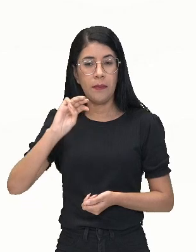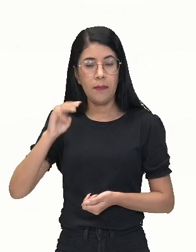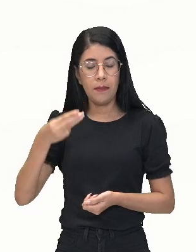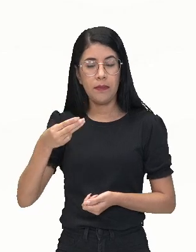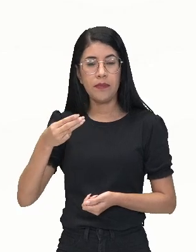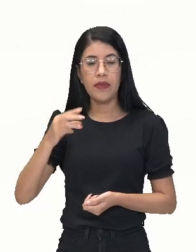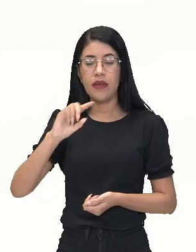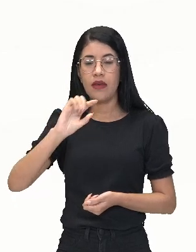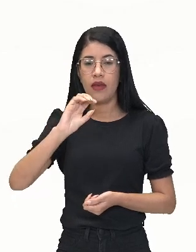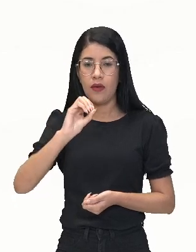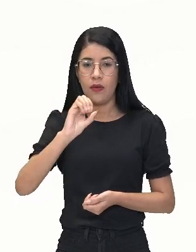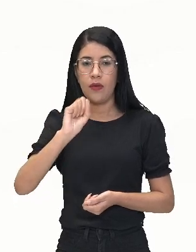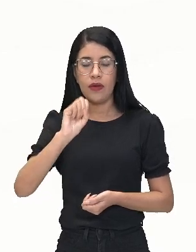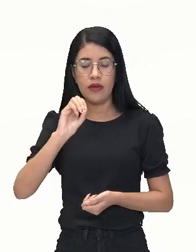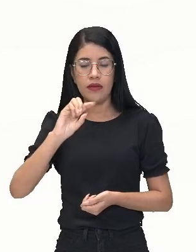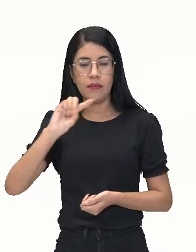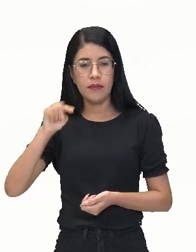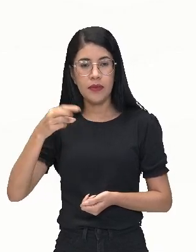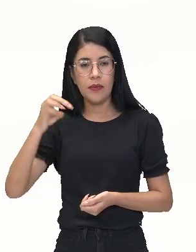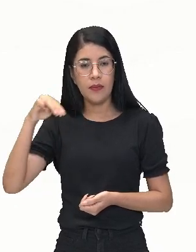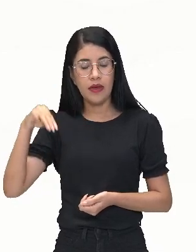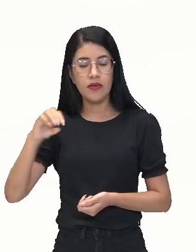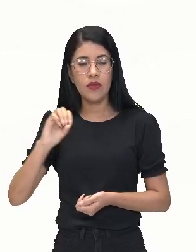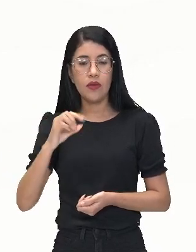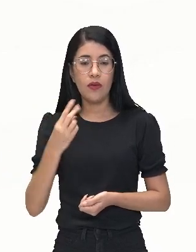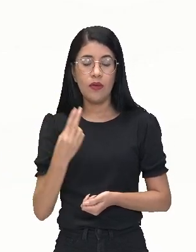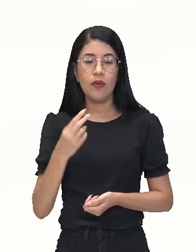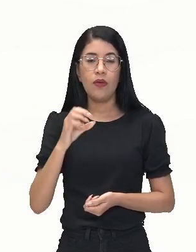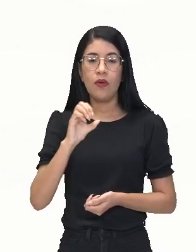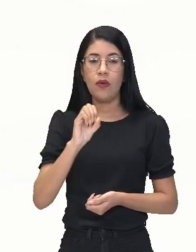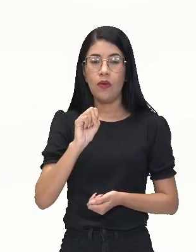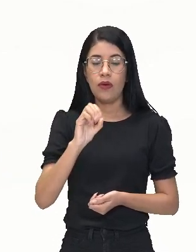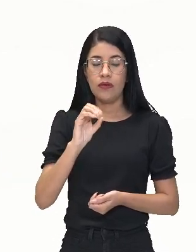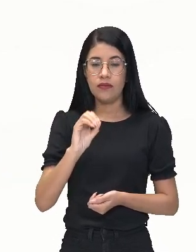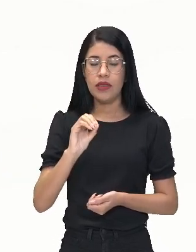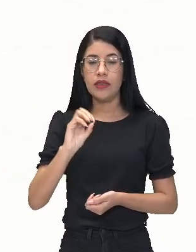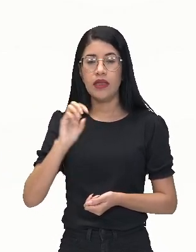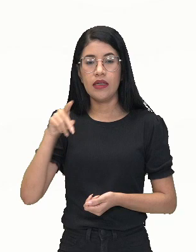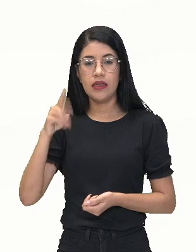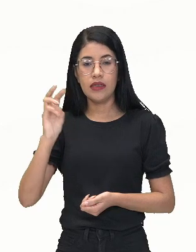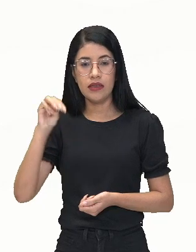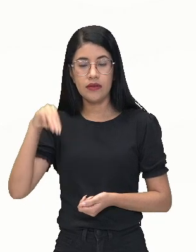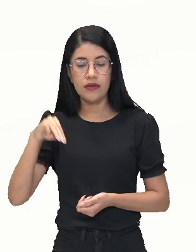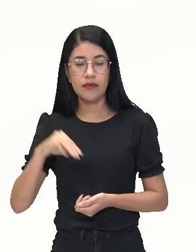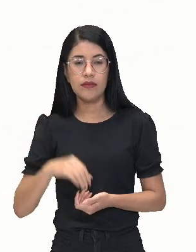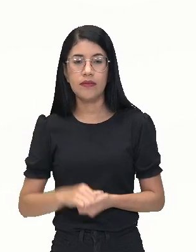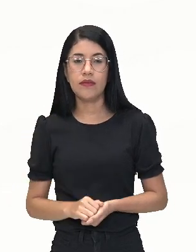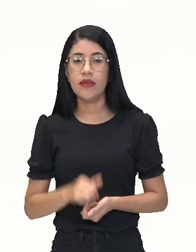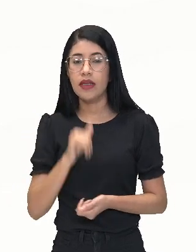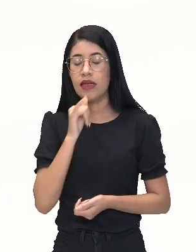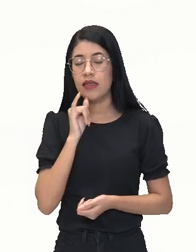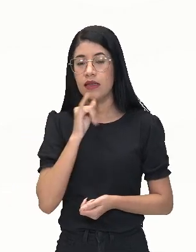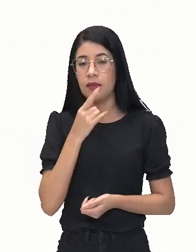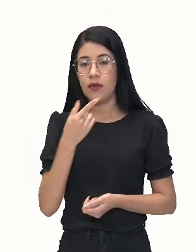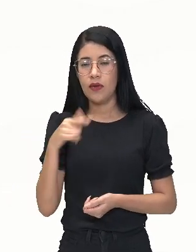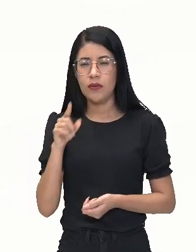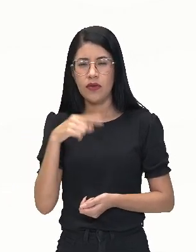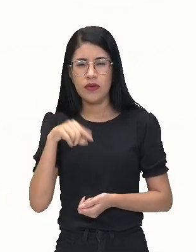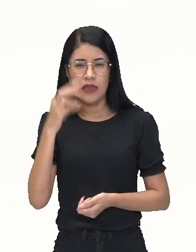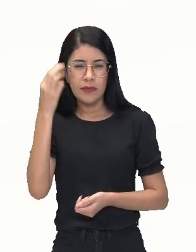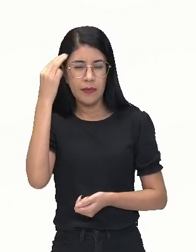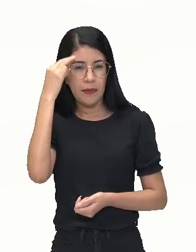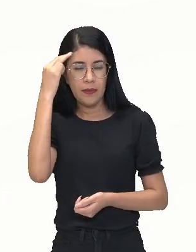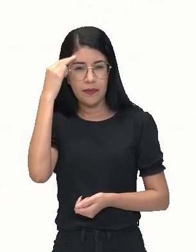aqui fazer um outro exemplo para que isso fique bem na cabeça de vocês, para vocês não